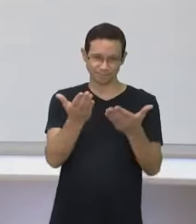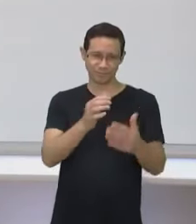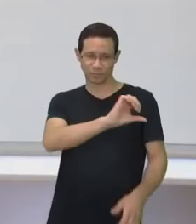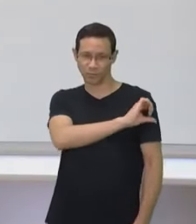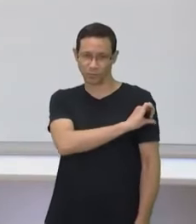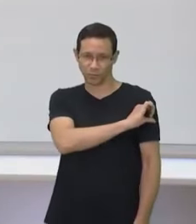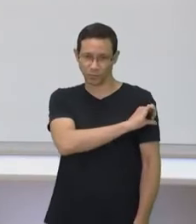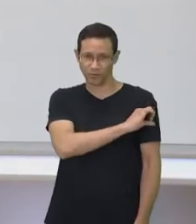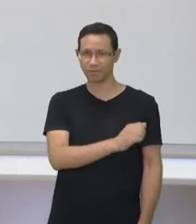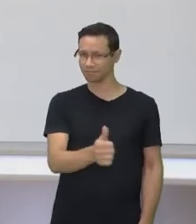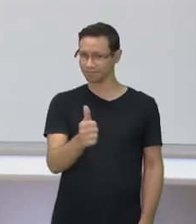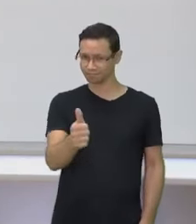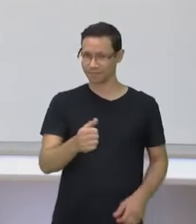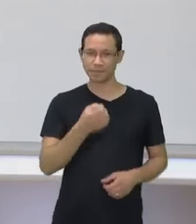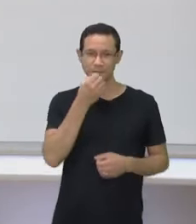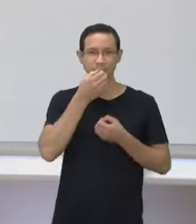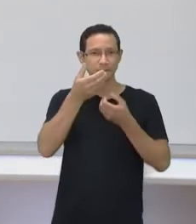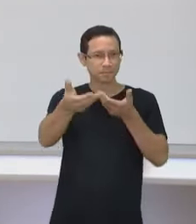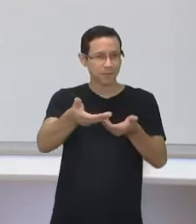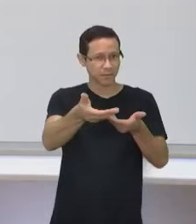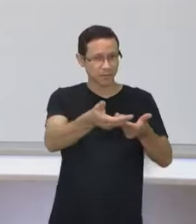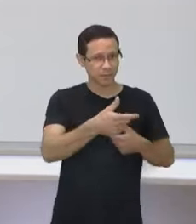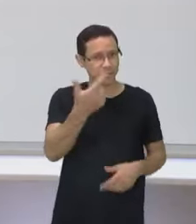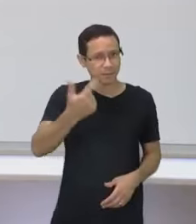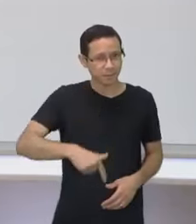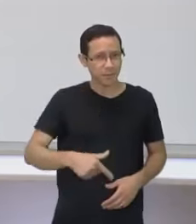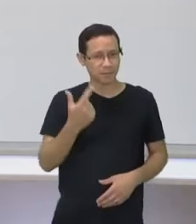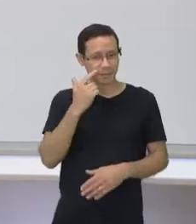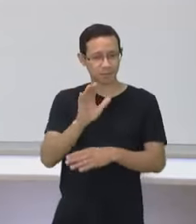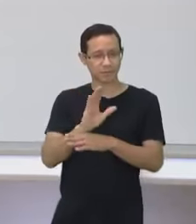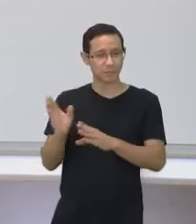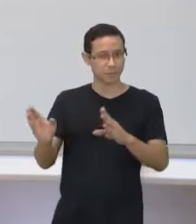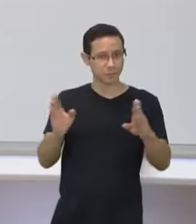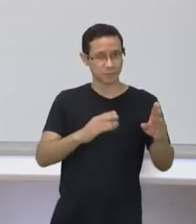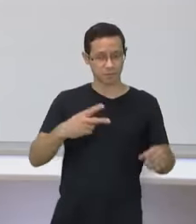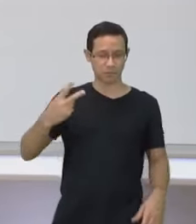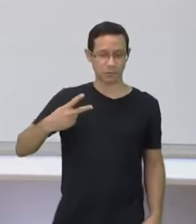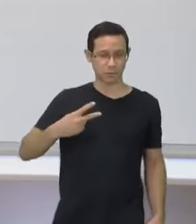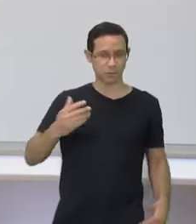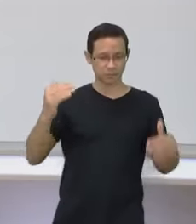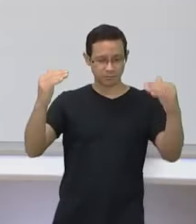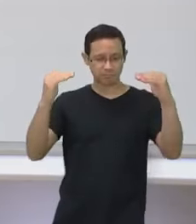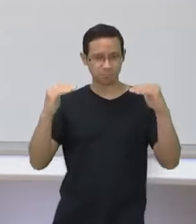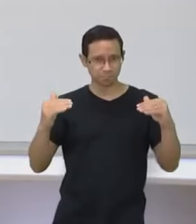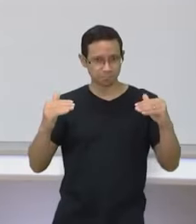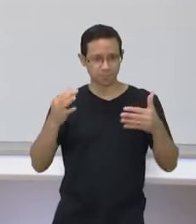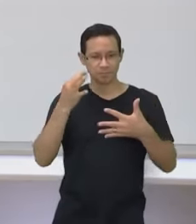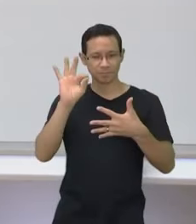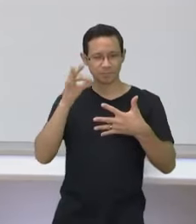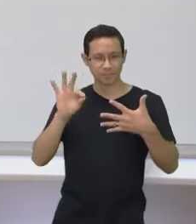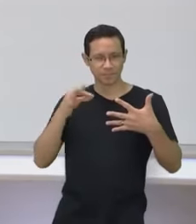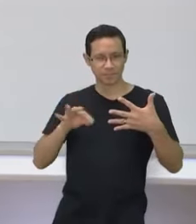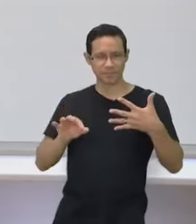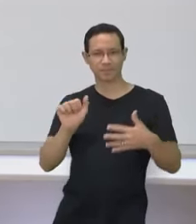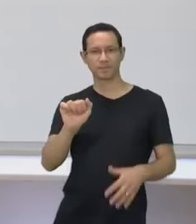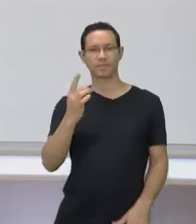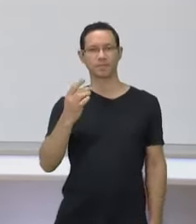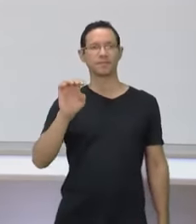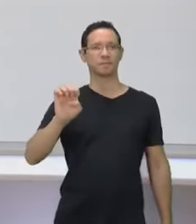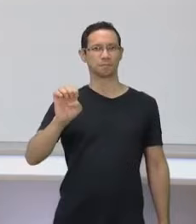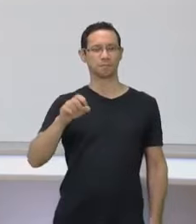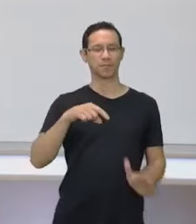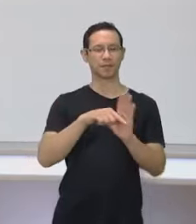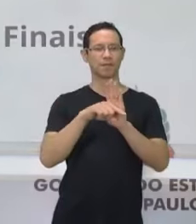ensino fundamental. Sejam bem-vindos a mais um vídeo, né? A segunda parte do vídeo de correções da ADE, né? A